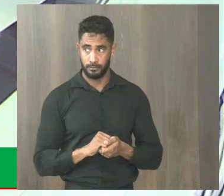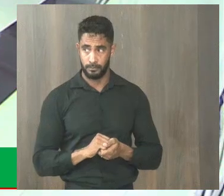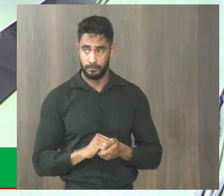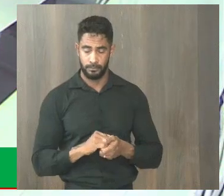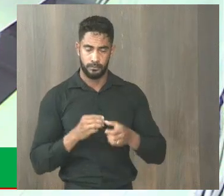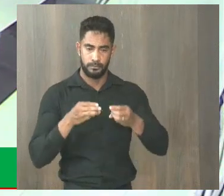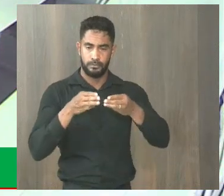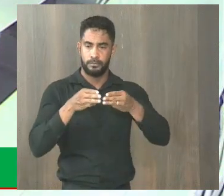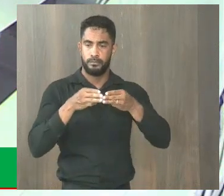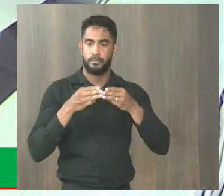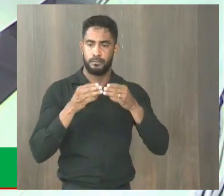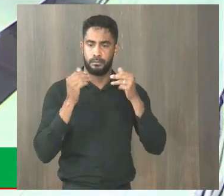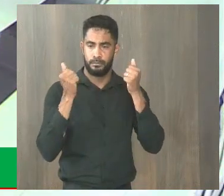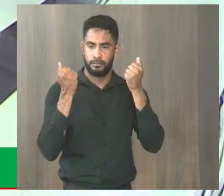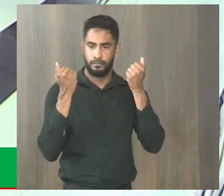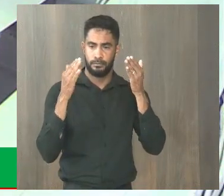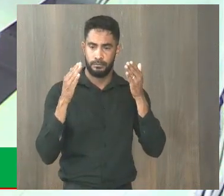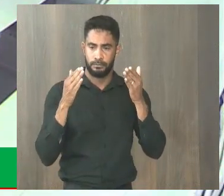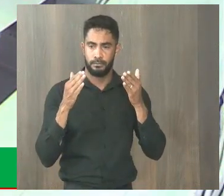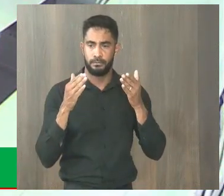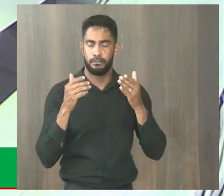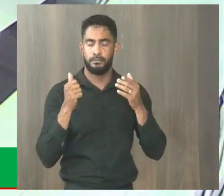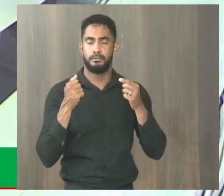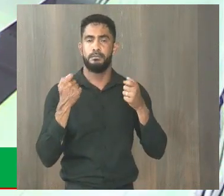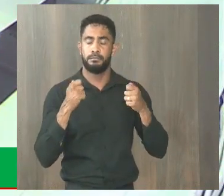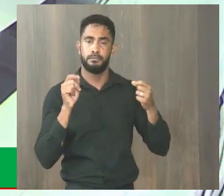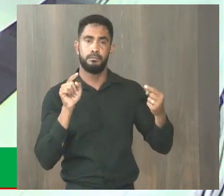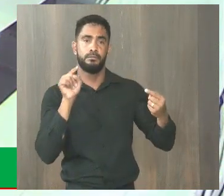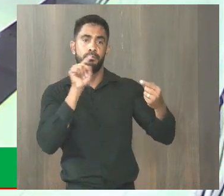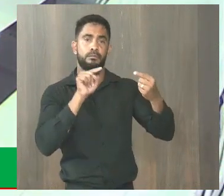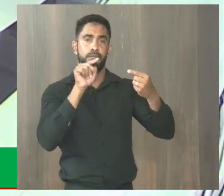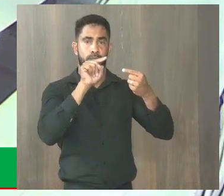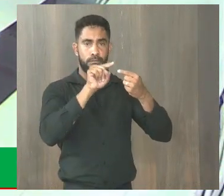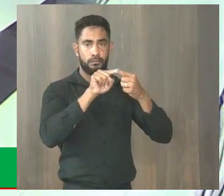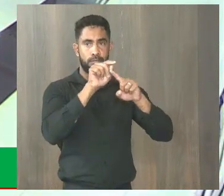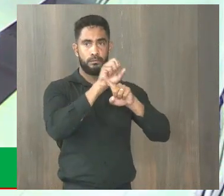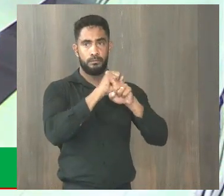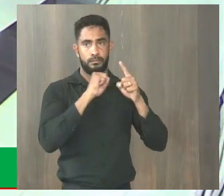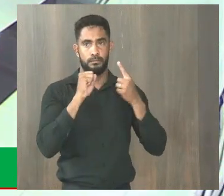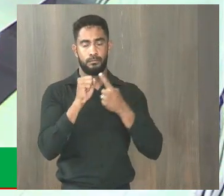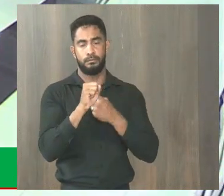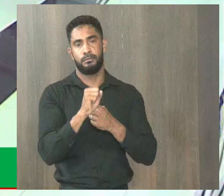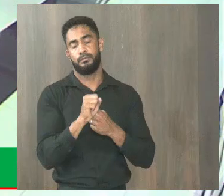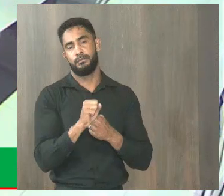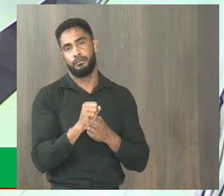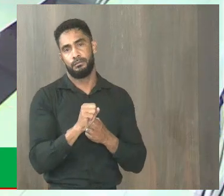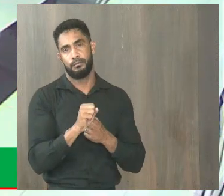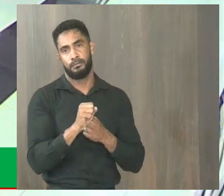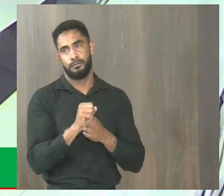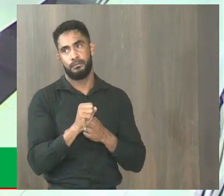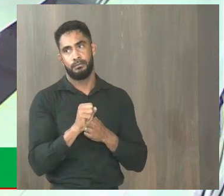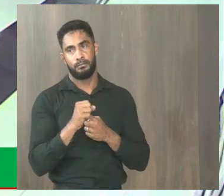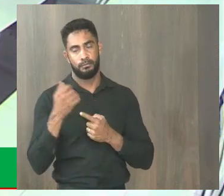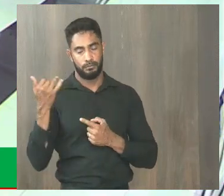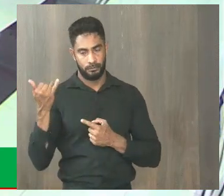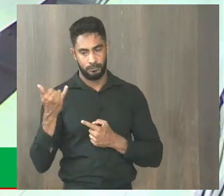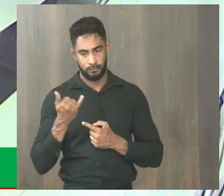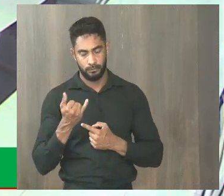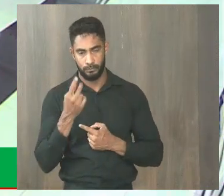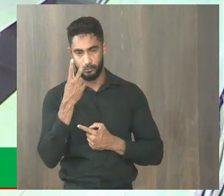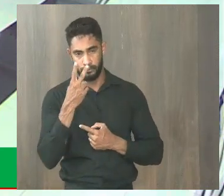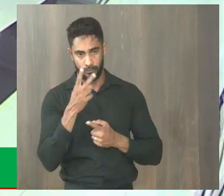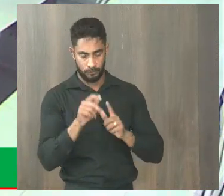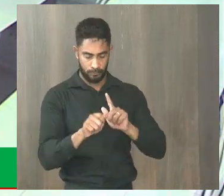Essas moções de aplauso, eu vejo que ela tem que ir de encontro à sociedade. E eu vou relatar dois grandes